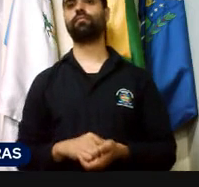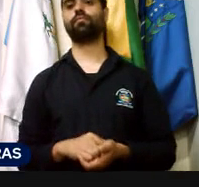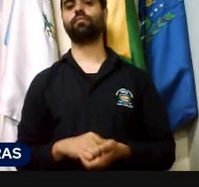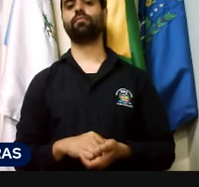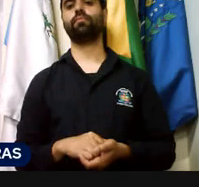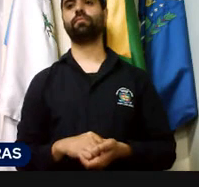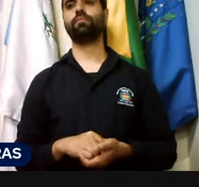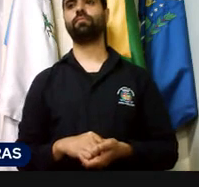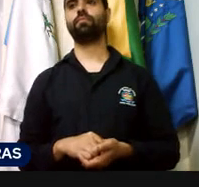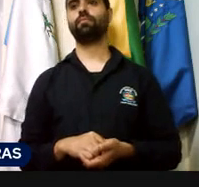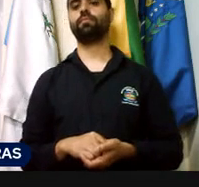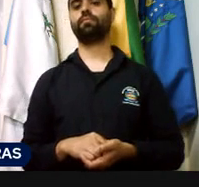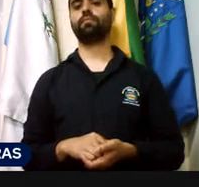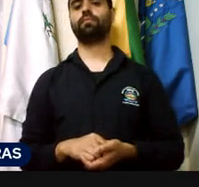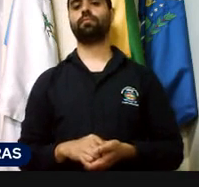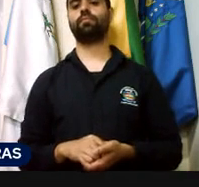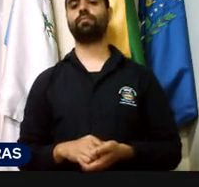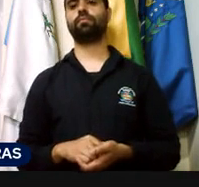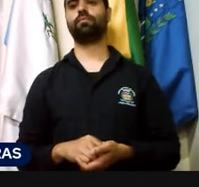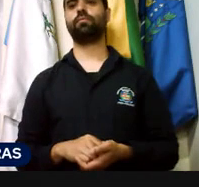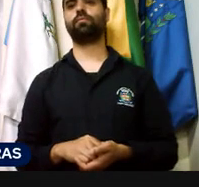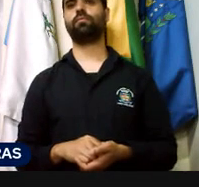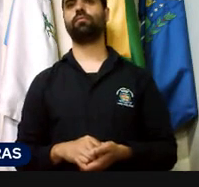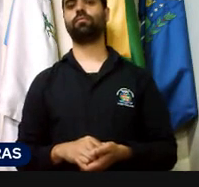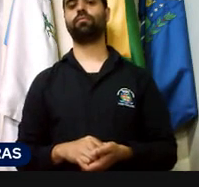Permaneçam como estão. Aprovado.